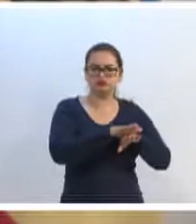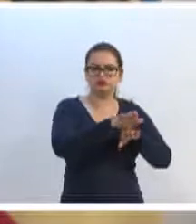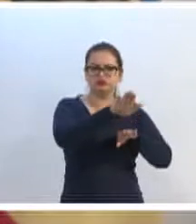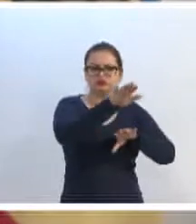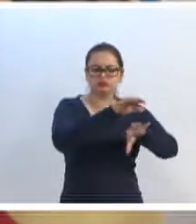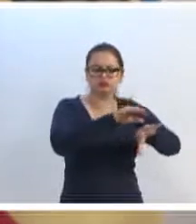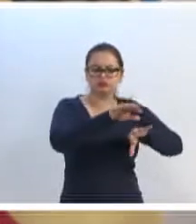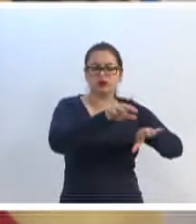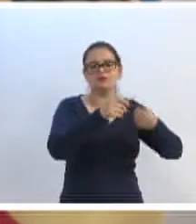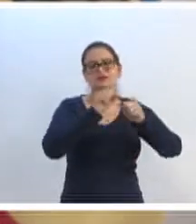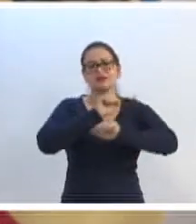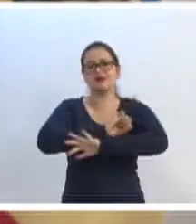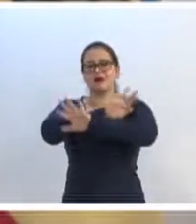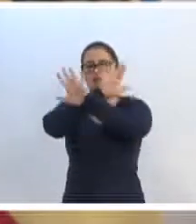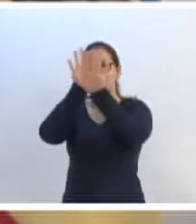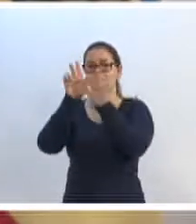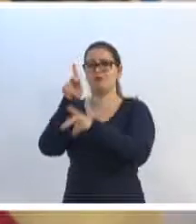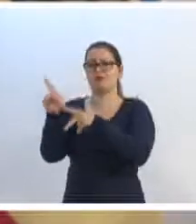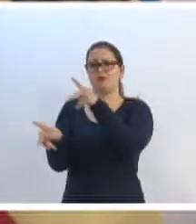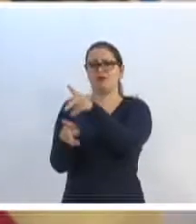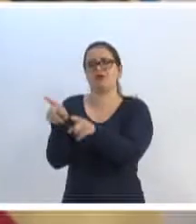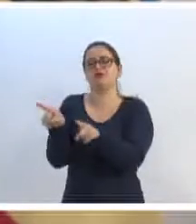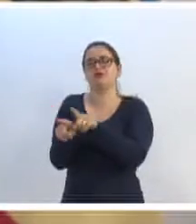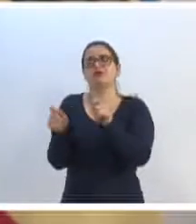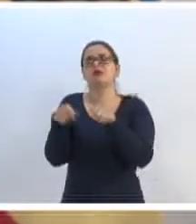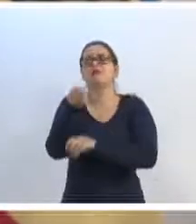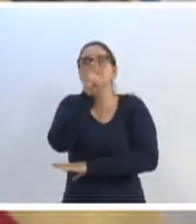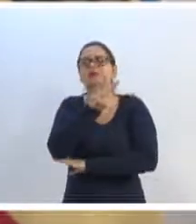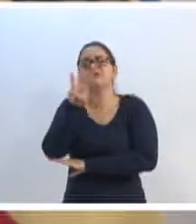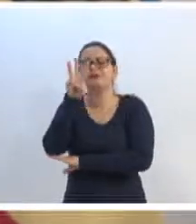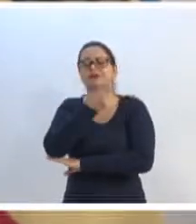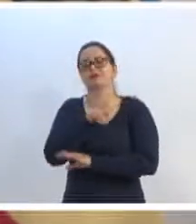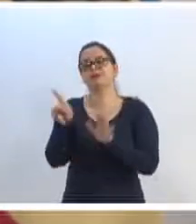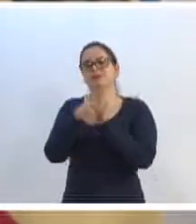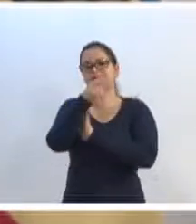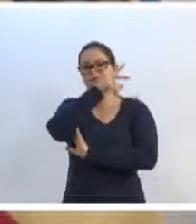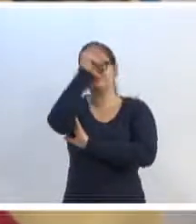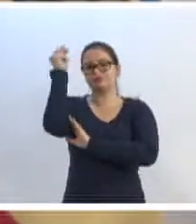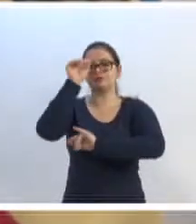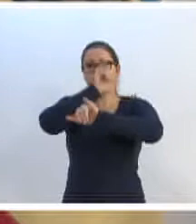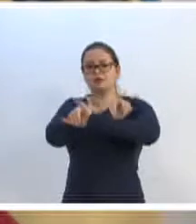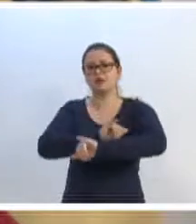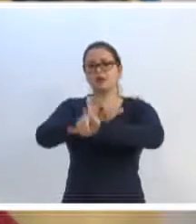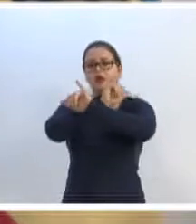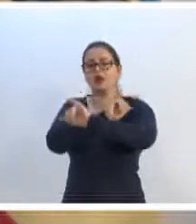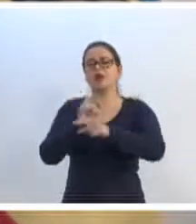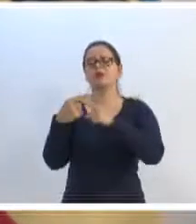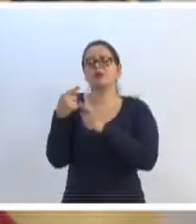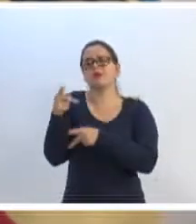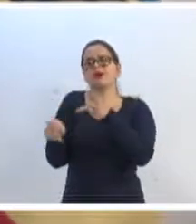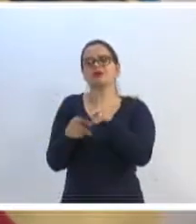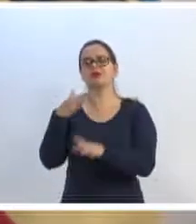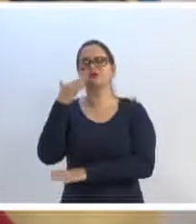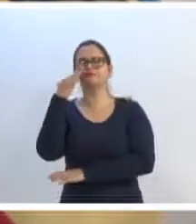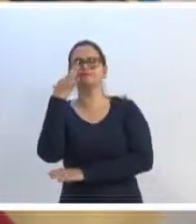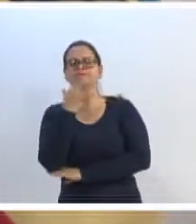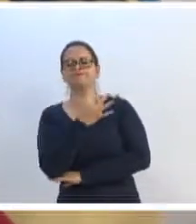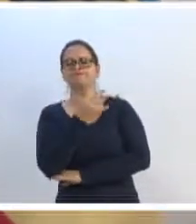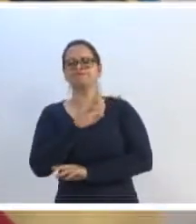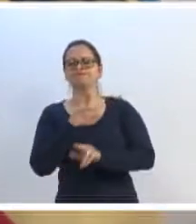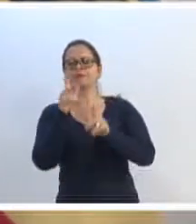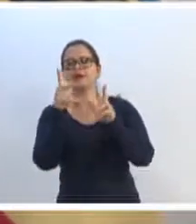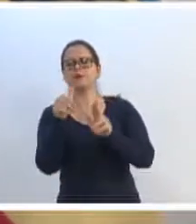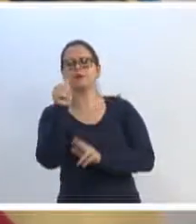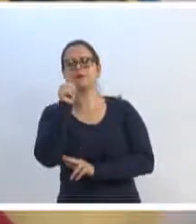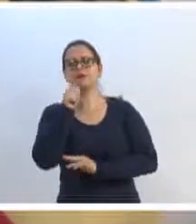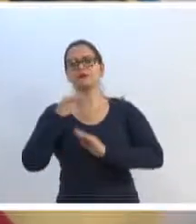comunicado, esclarecido para a população, através, inclusive, do site da prefeitura, das páginas da prefeitura, para que a população não tenha um entendimento, por exemplo, como